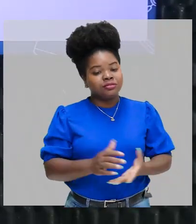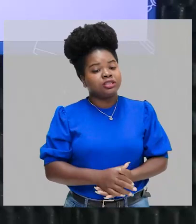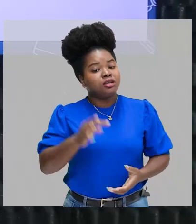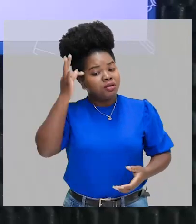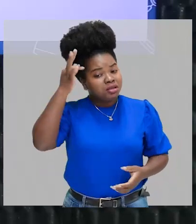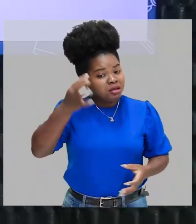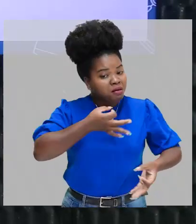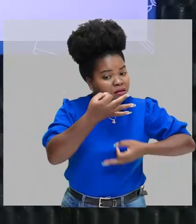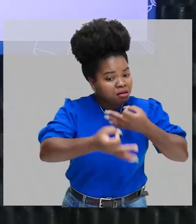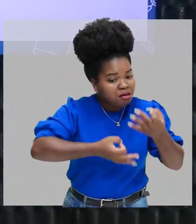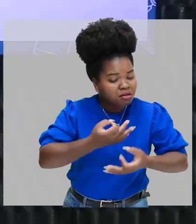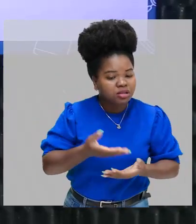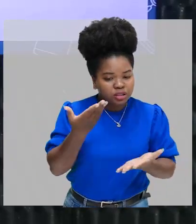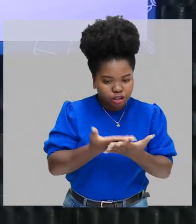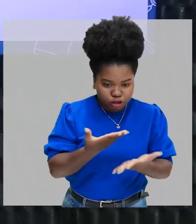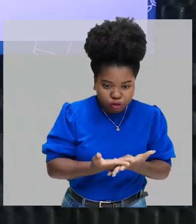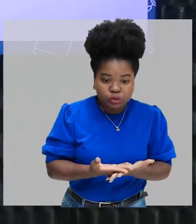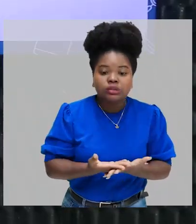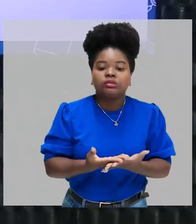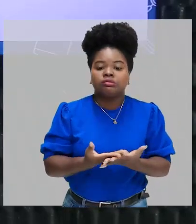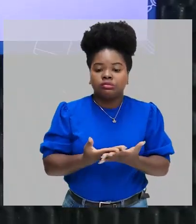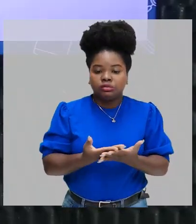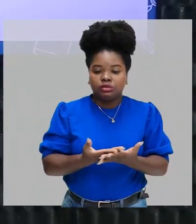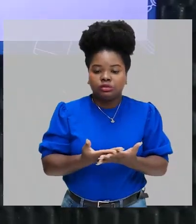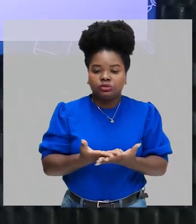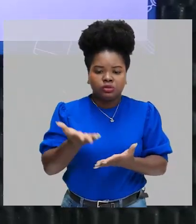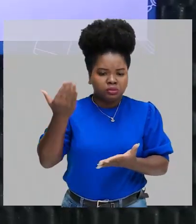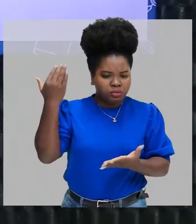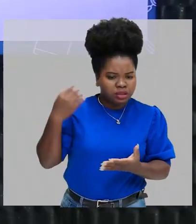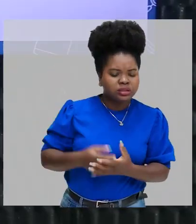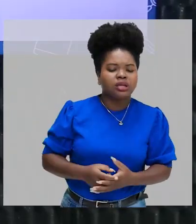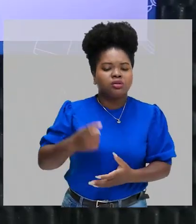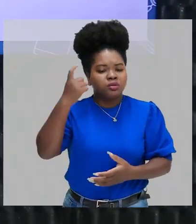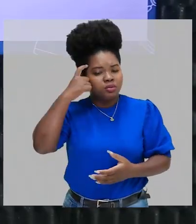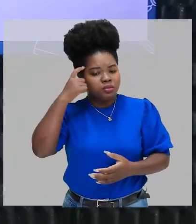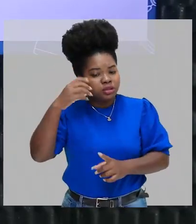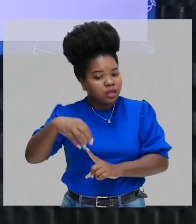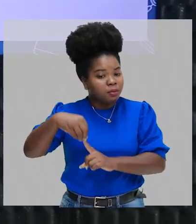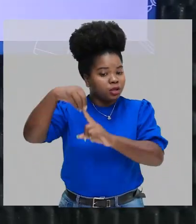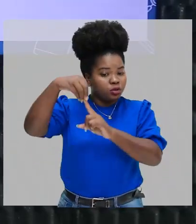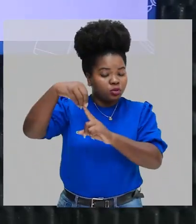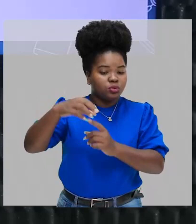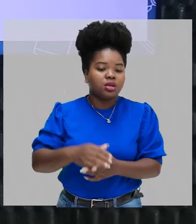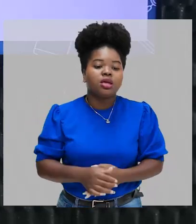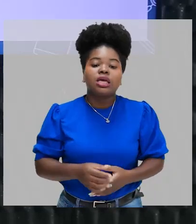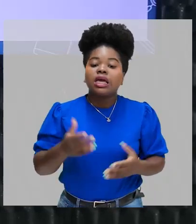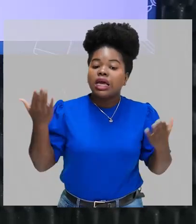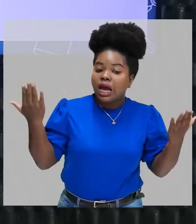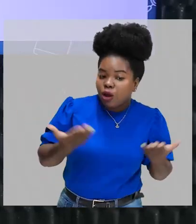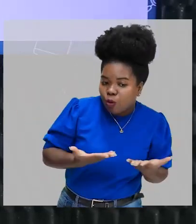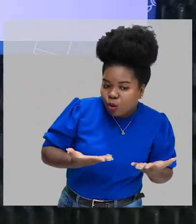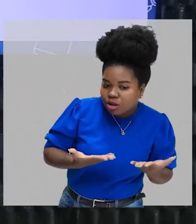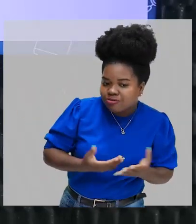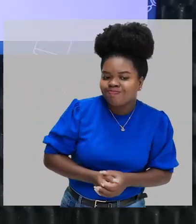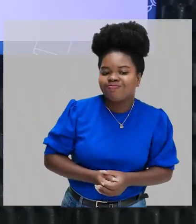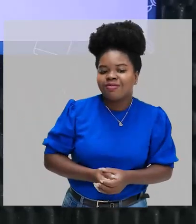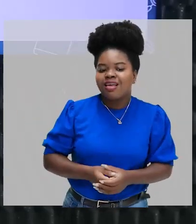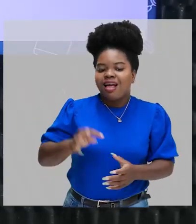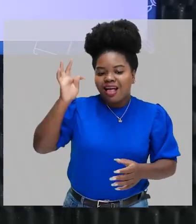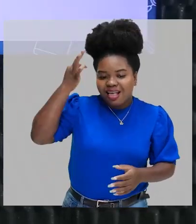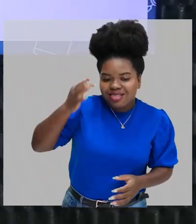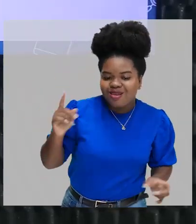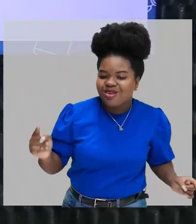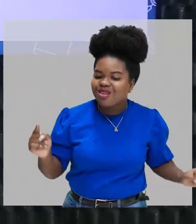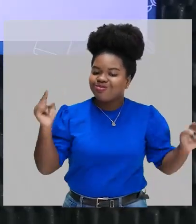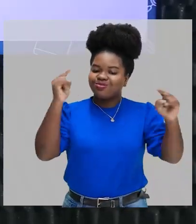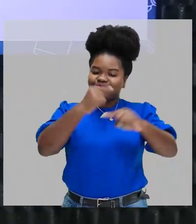teoria crítica. A gente estudou já a teoria do pensamento único, neoliberal, e agora essa é a teoria que é anteposta, é